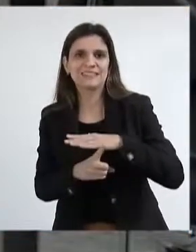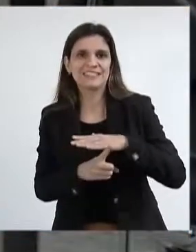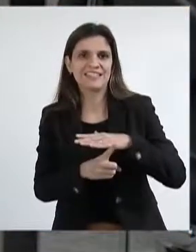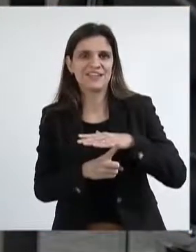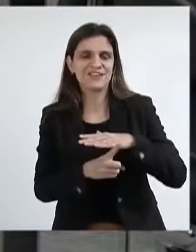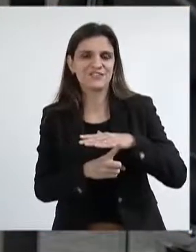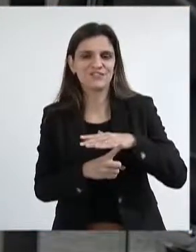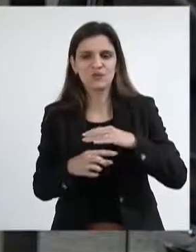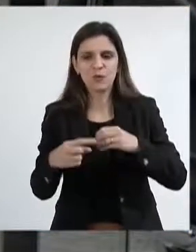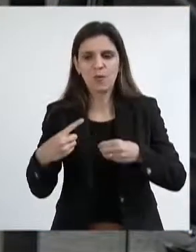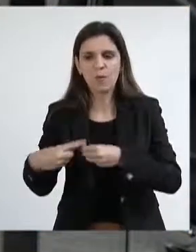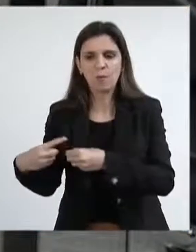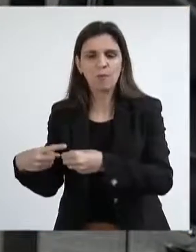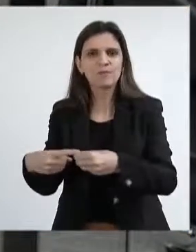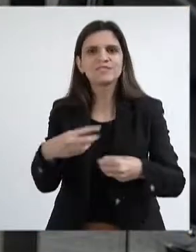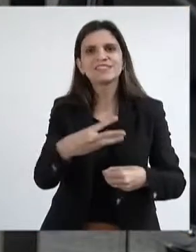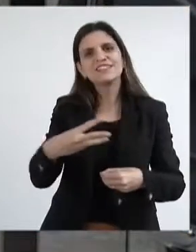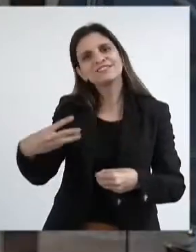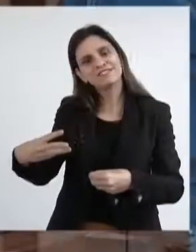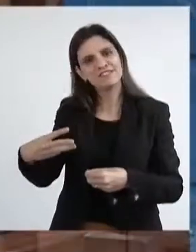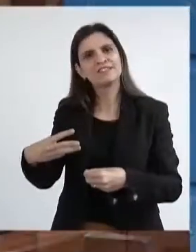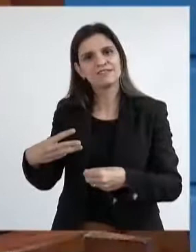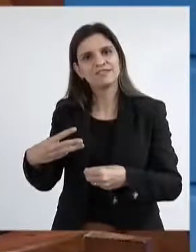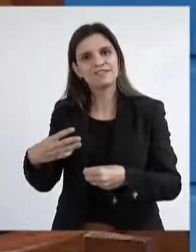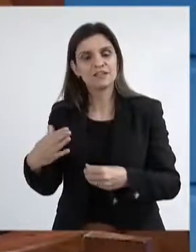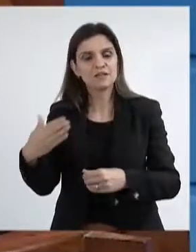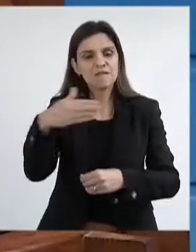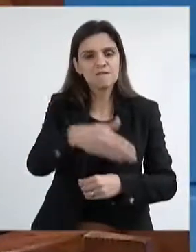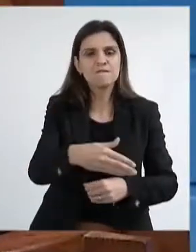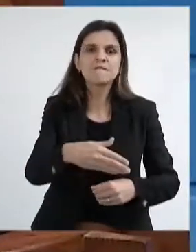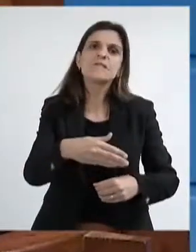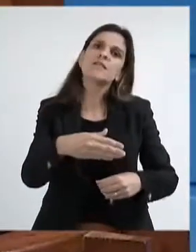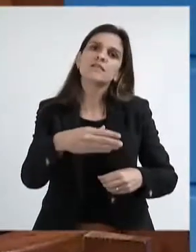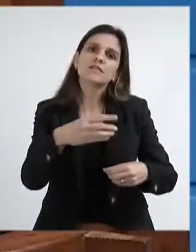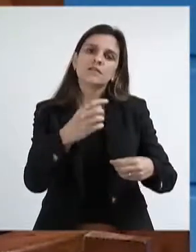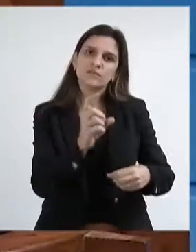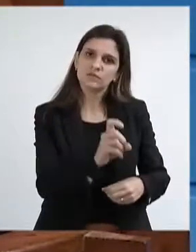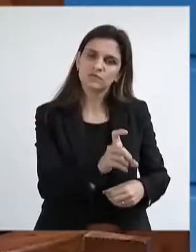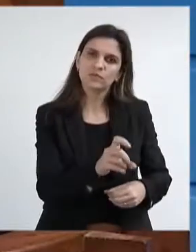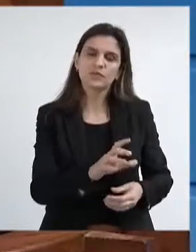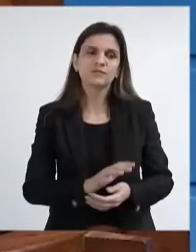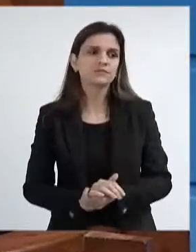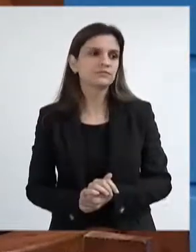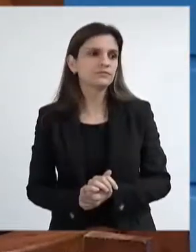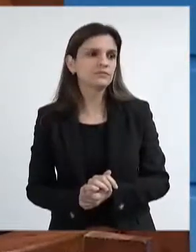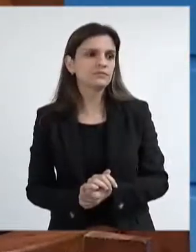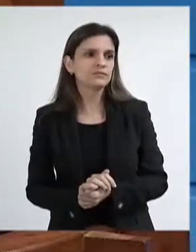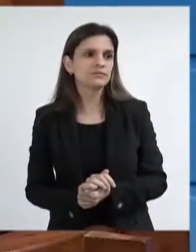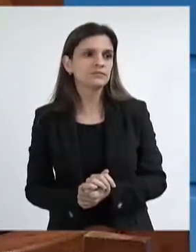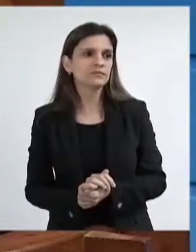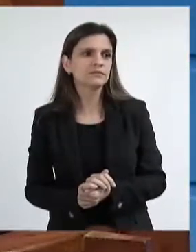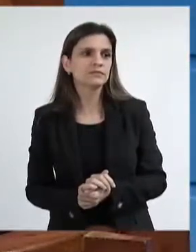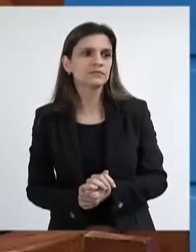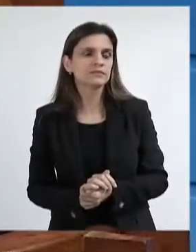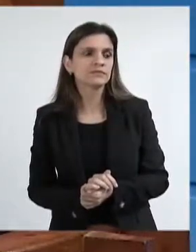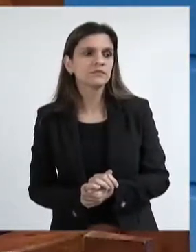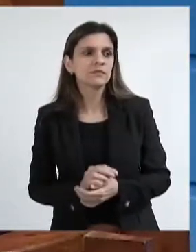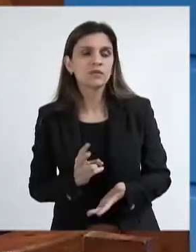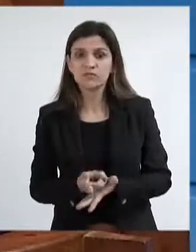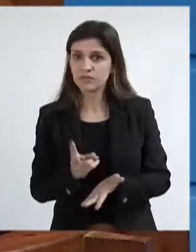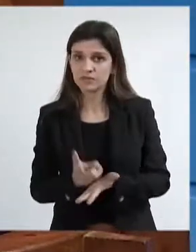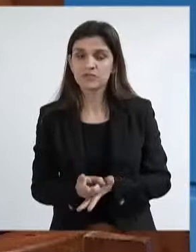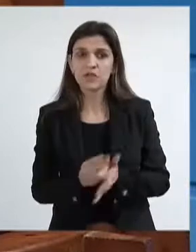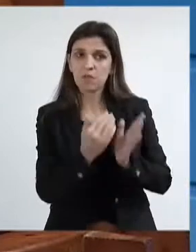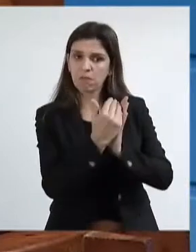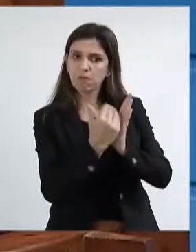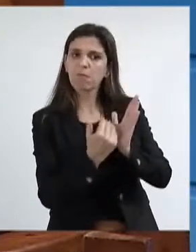municípios. Dourados gasta mais com os municípios do que com Dourados mesmo. O senhor pode fazer esse levantamento, está disponível sempre que quiser. Como o senhor